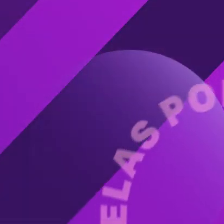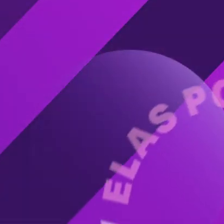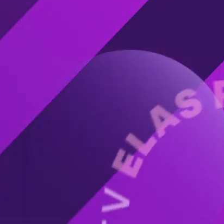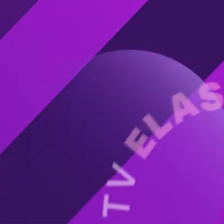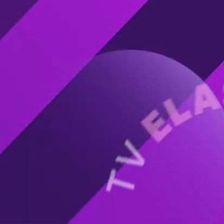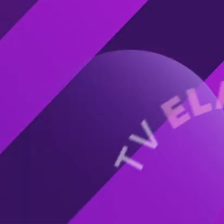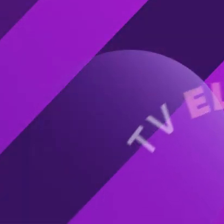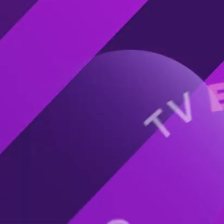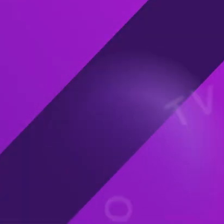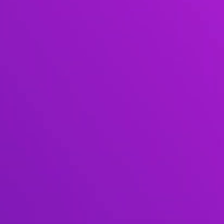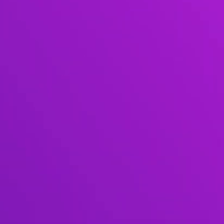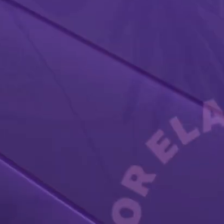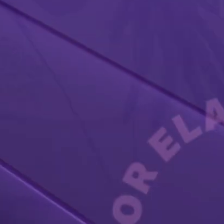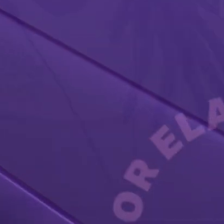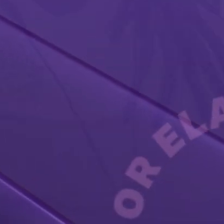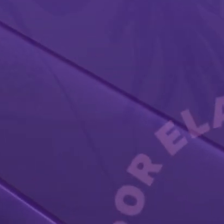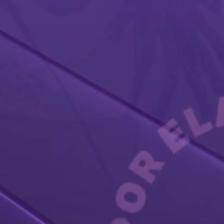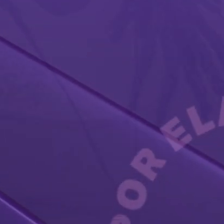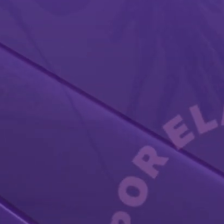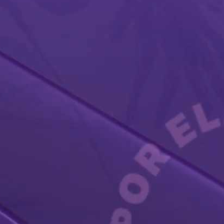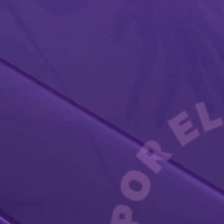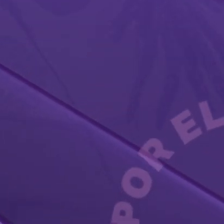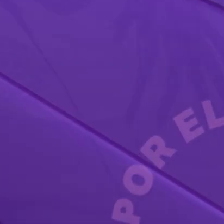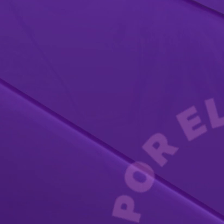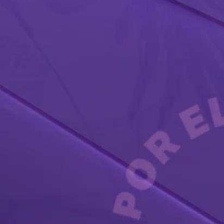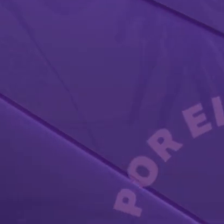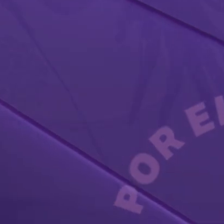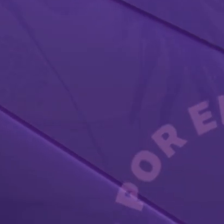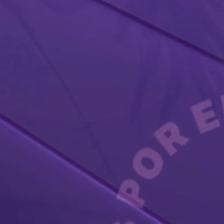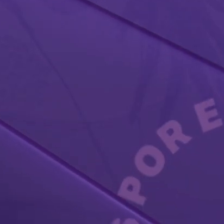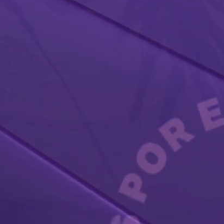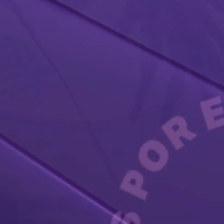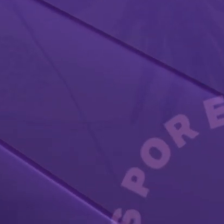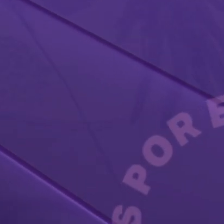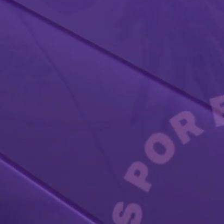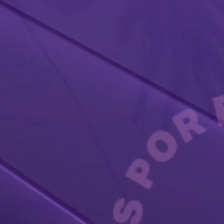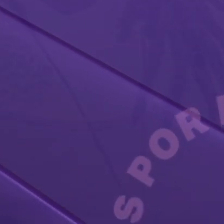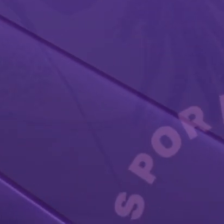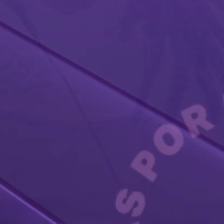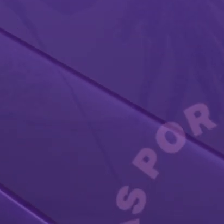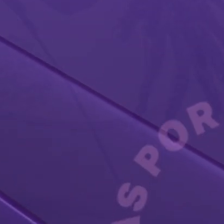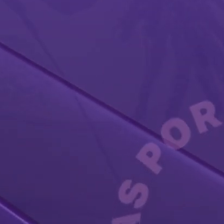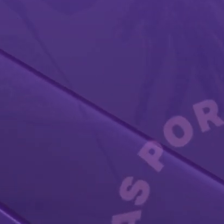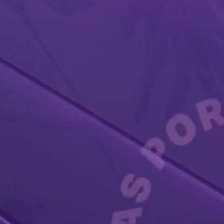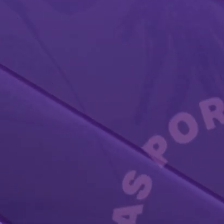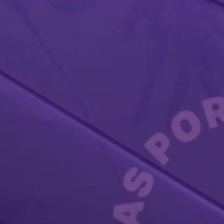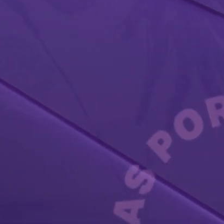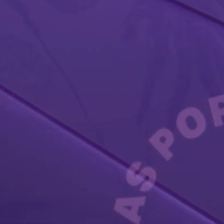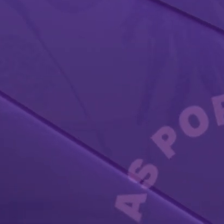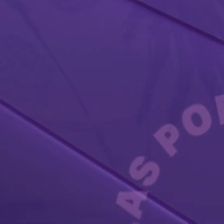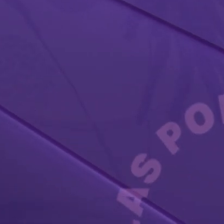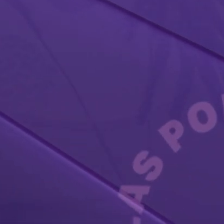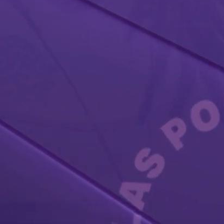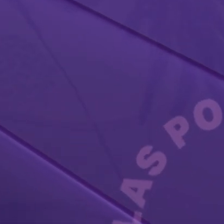Olá, companheira! Seja muito bem-vinda! Nesta semana, nós discutimos sobre lutas, resistência e